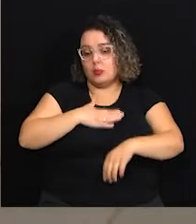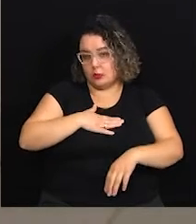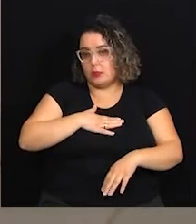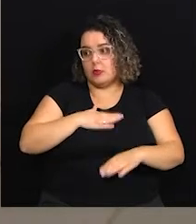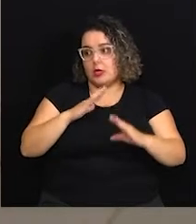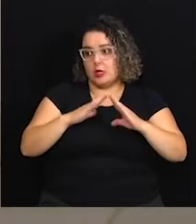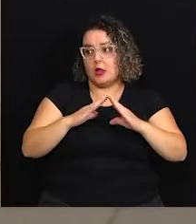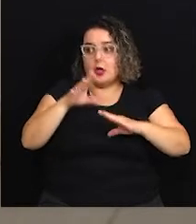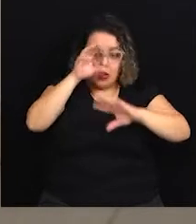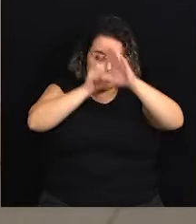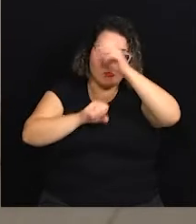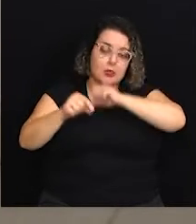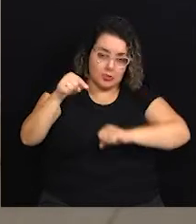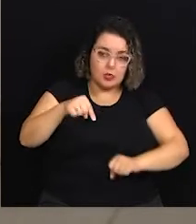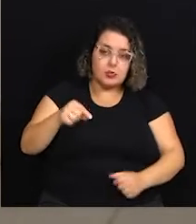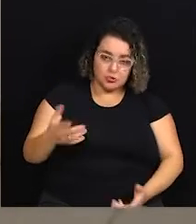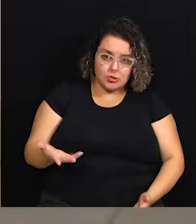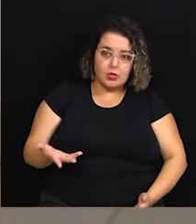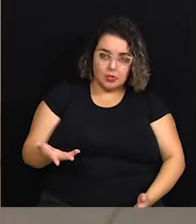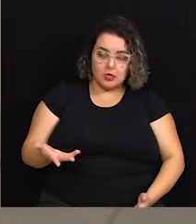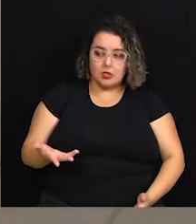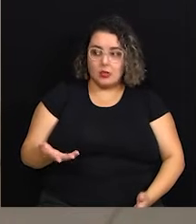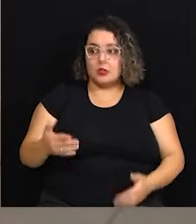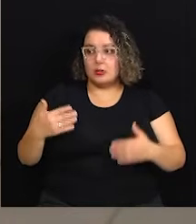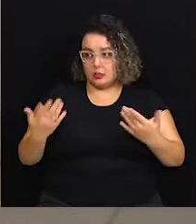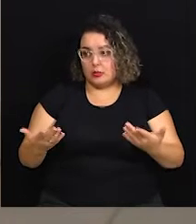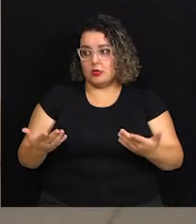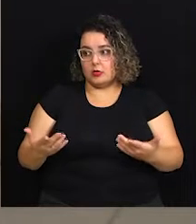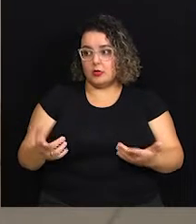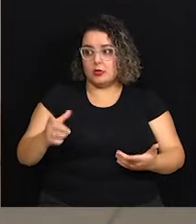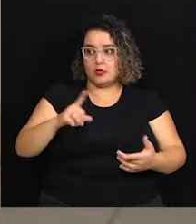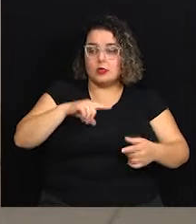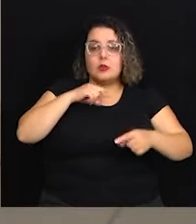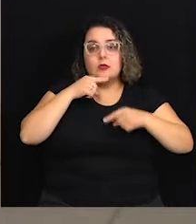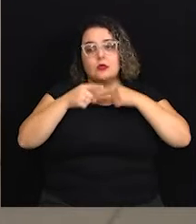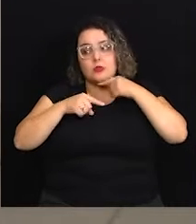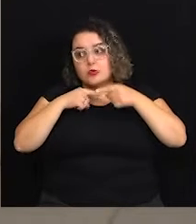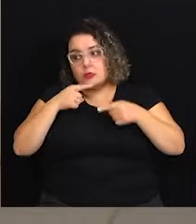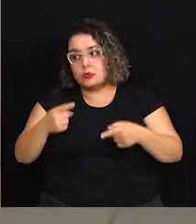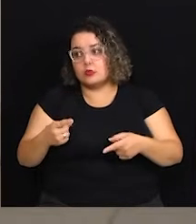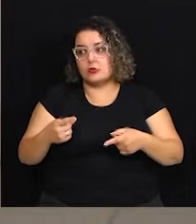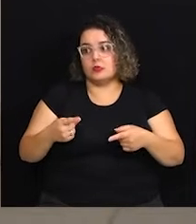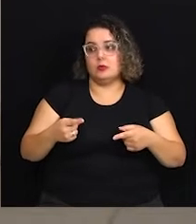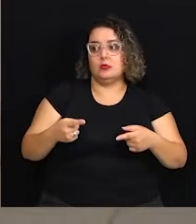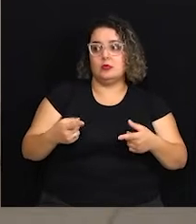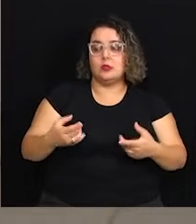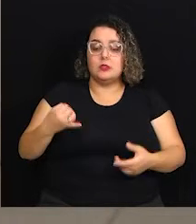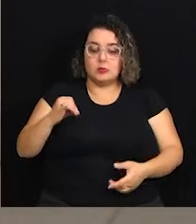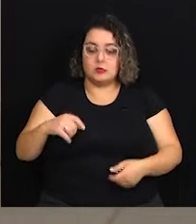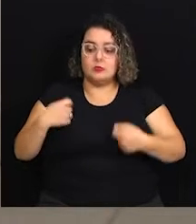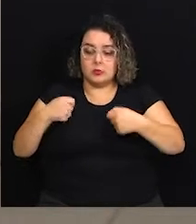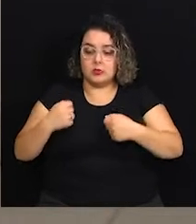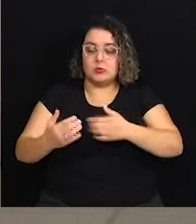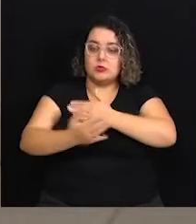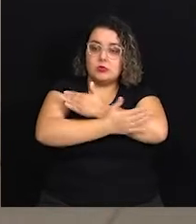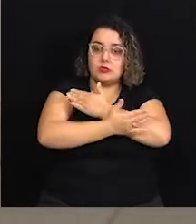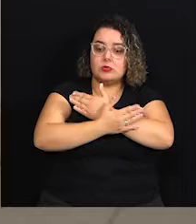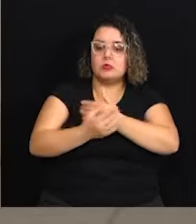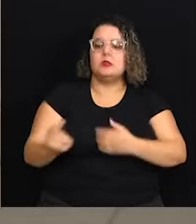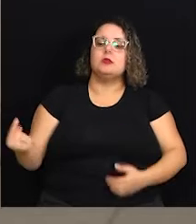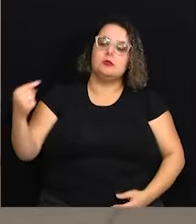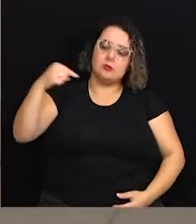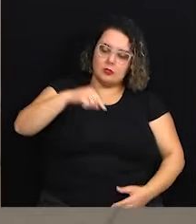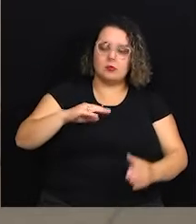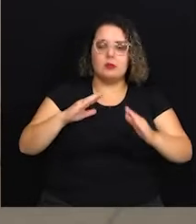eu aprendi muita coisa aqui, né? Então, eu tenho dúvidas, elas me ensinam, se eu preciso de ajuda, elas vão na minha